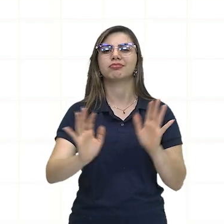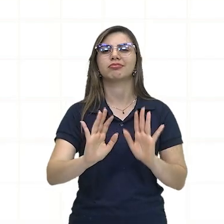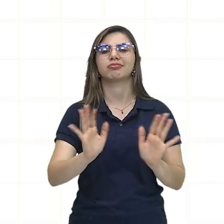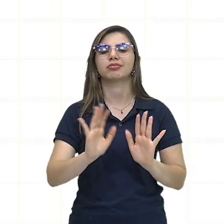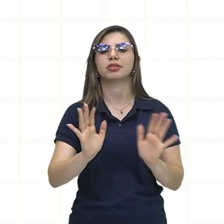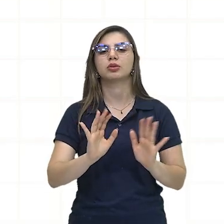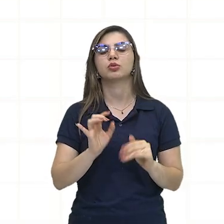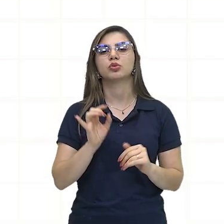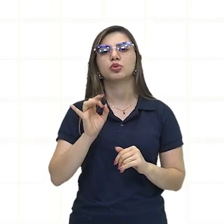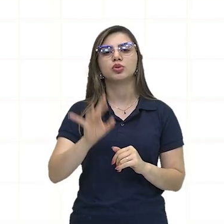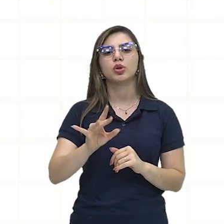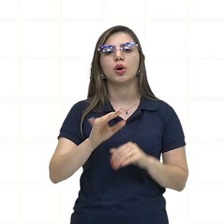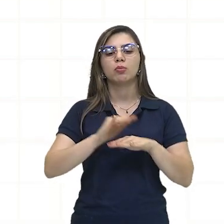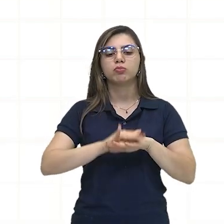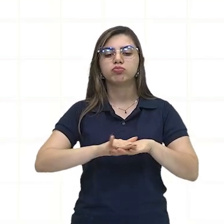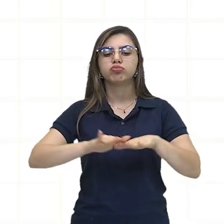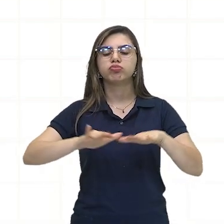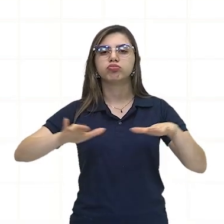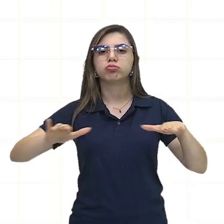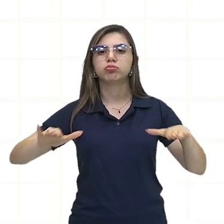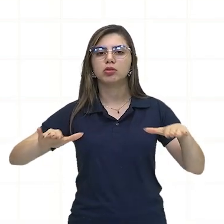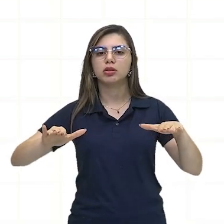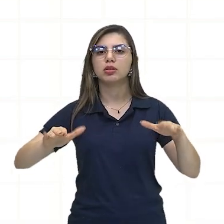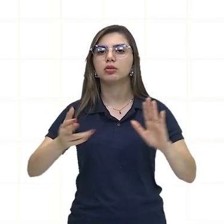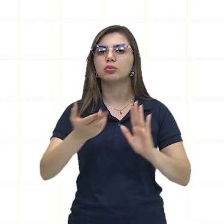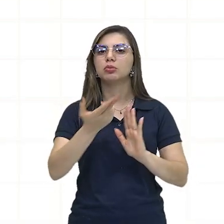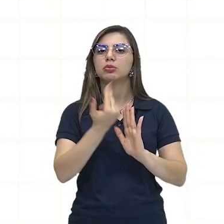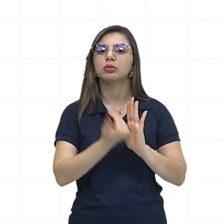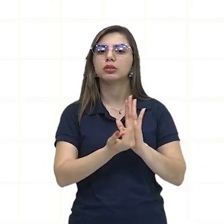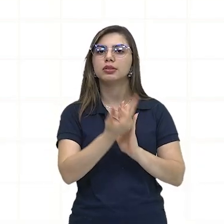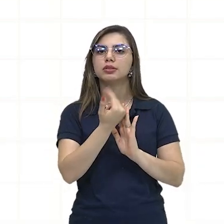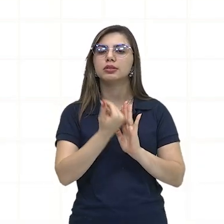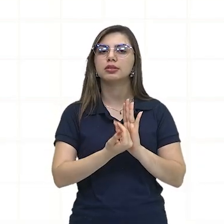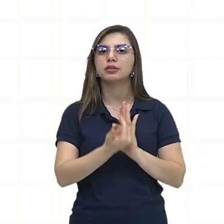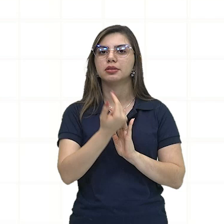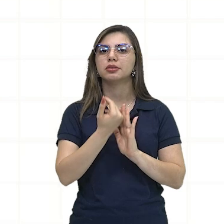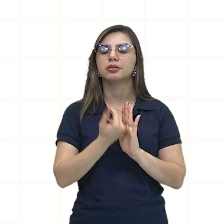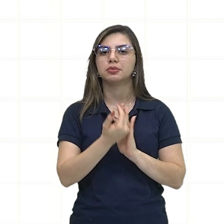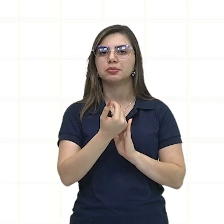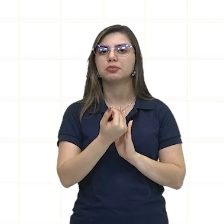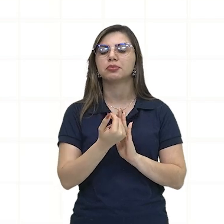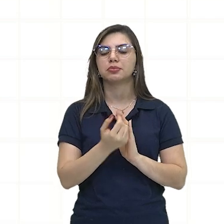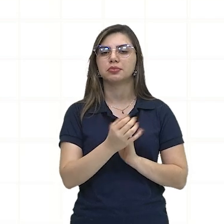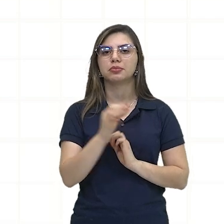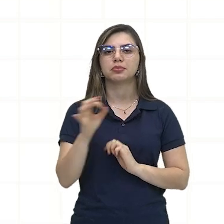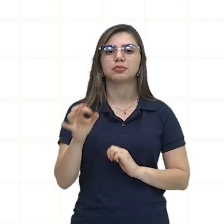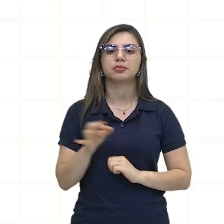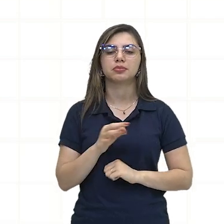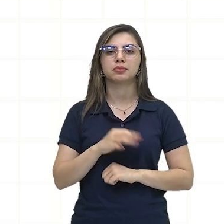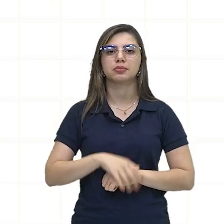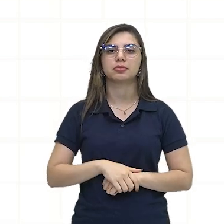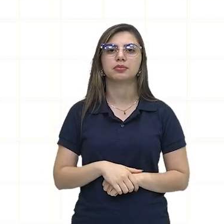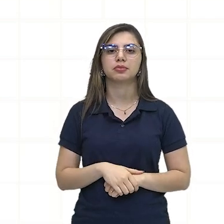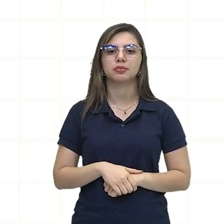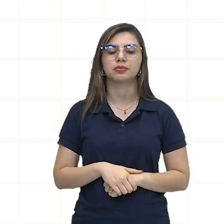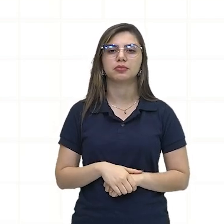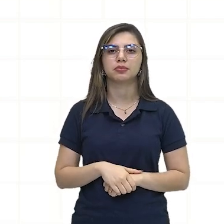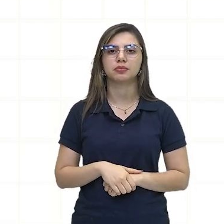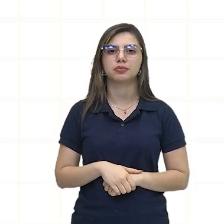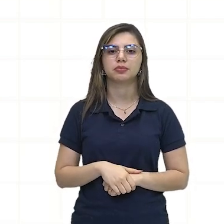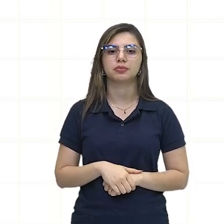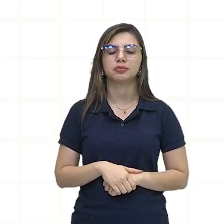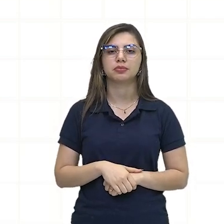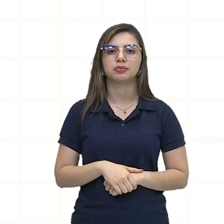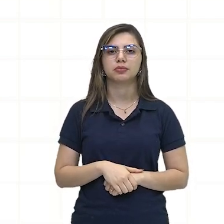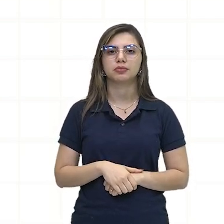vai ser feita de forma plana, tá bom? Não vai ter essa curvatura, os níveis de curva, né, as alturas diferentes